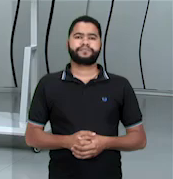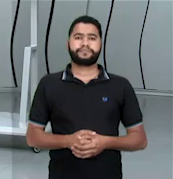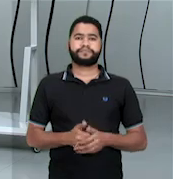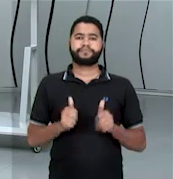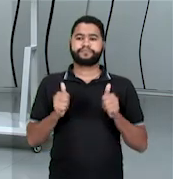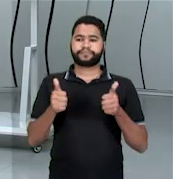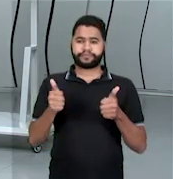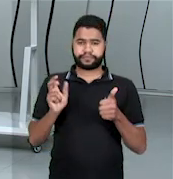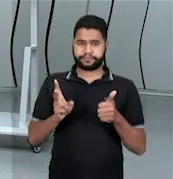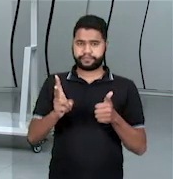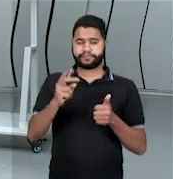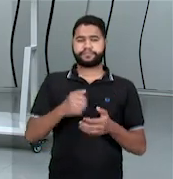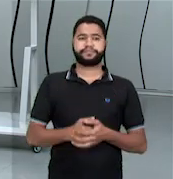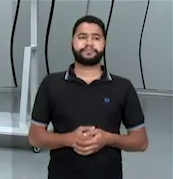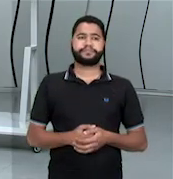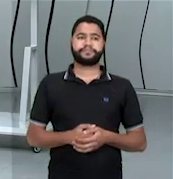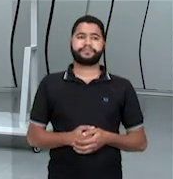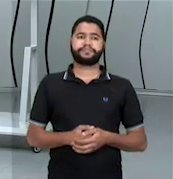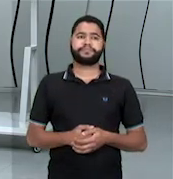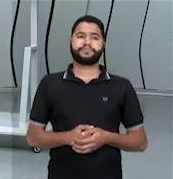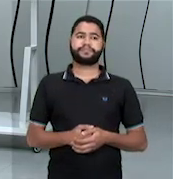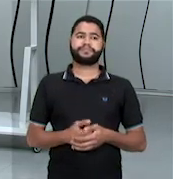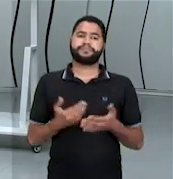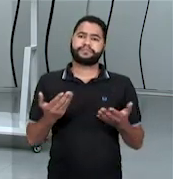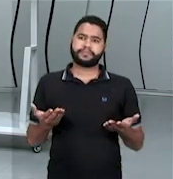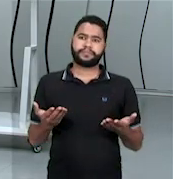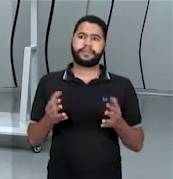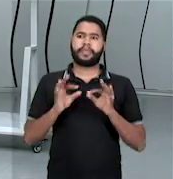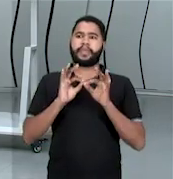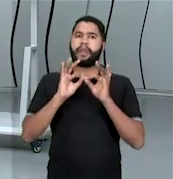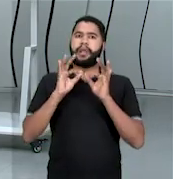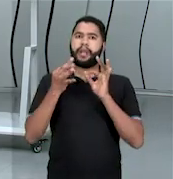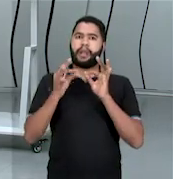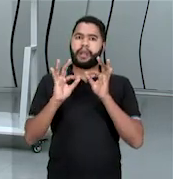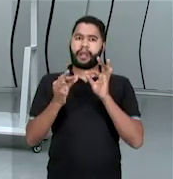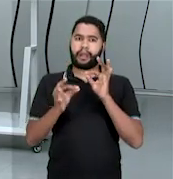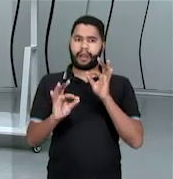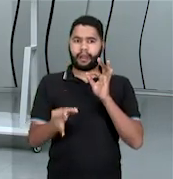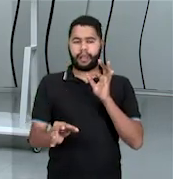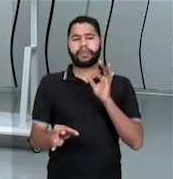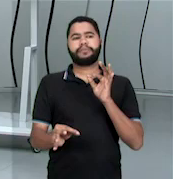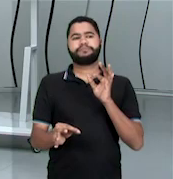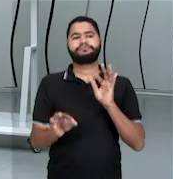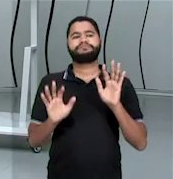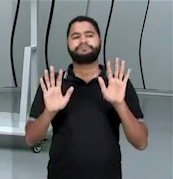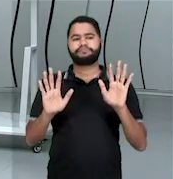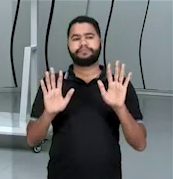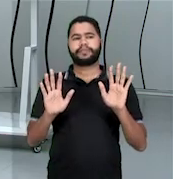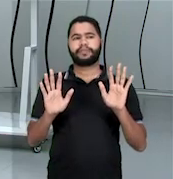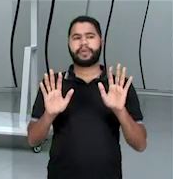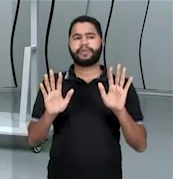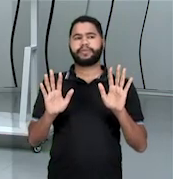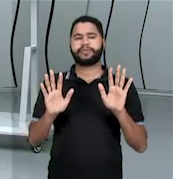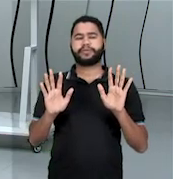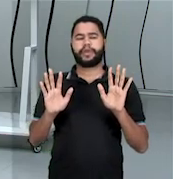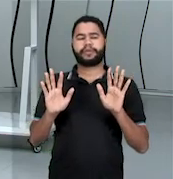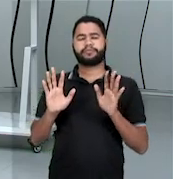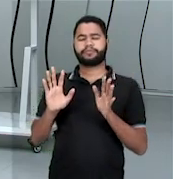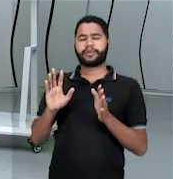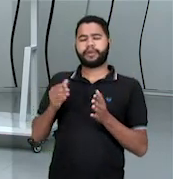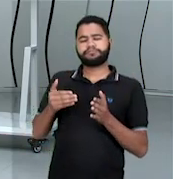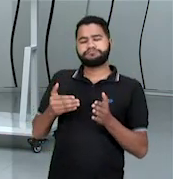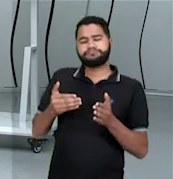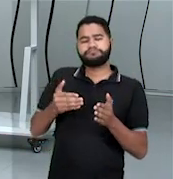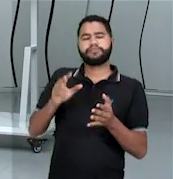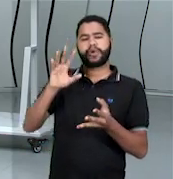Beleza? Vamos lá. E claro, né, o assunto é longo, muita coisa para se trabalhar, mas a gente já vai para as nossas considerações finais,